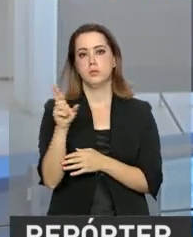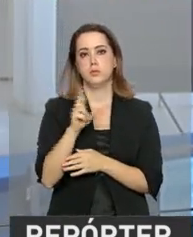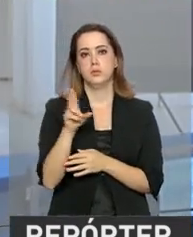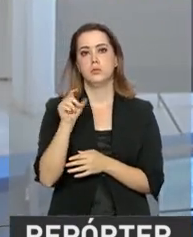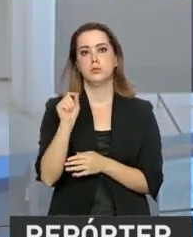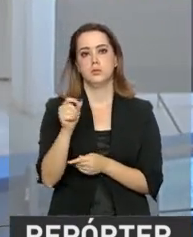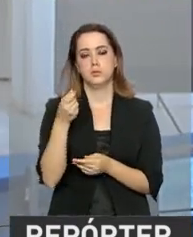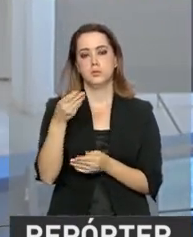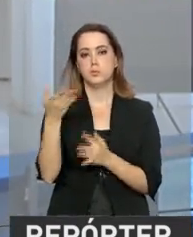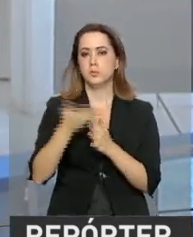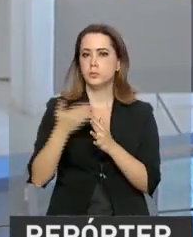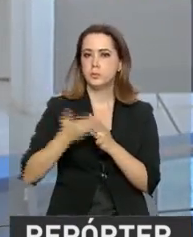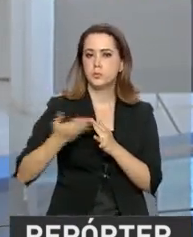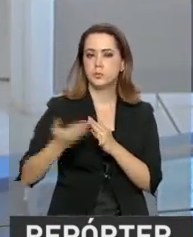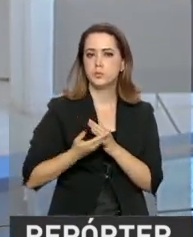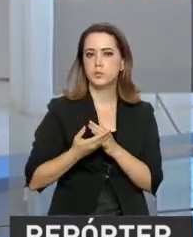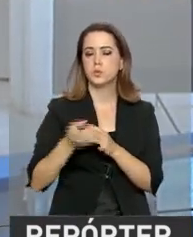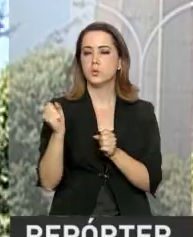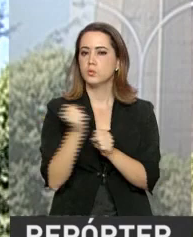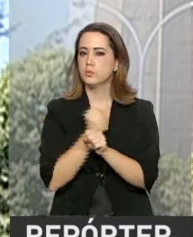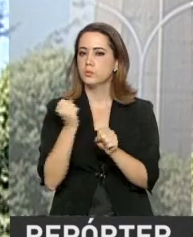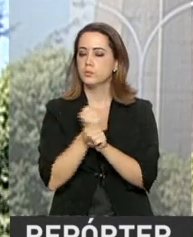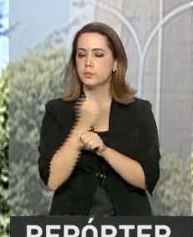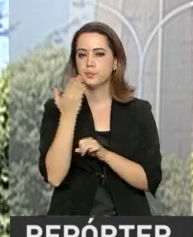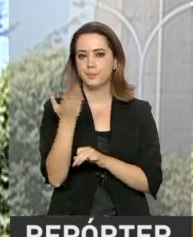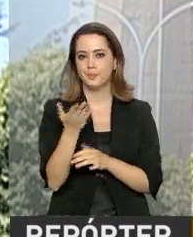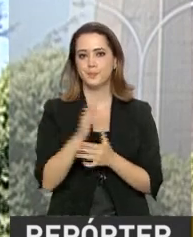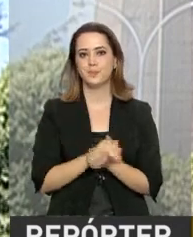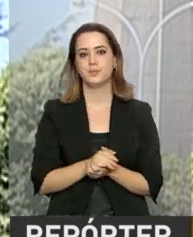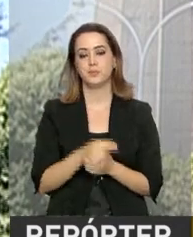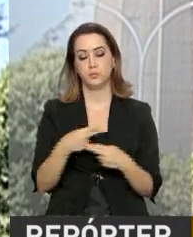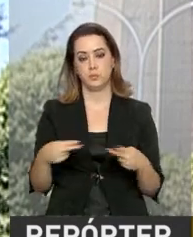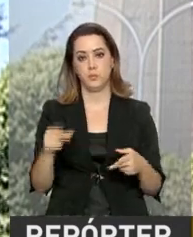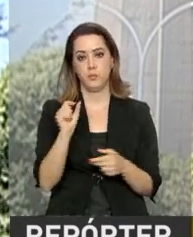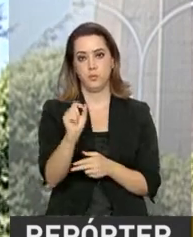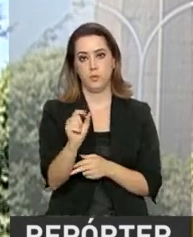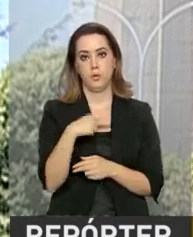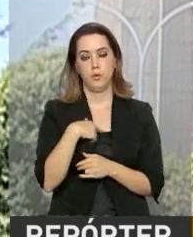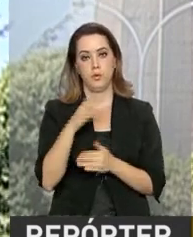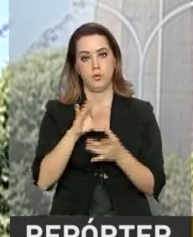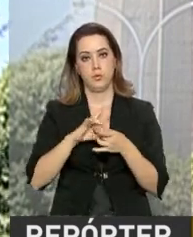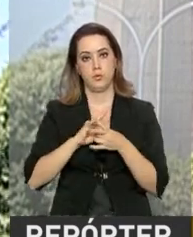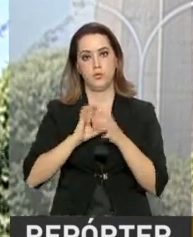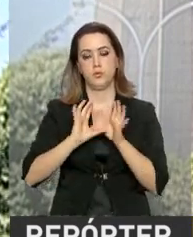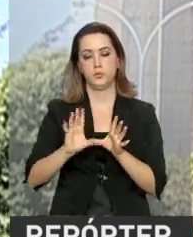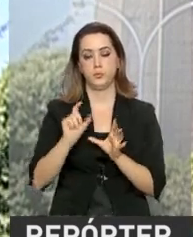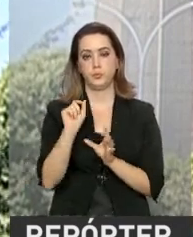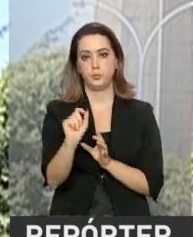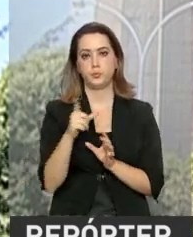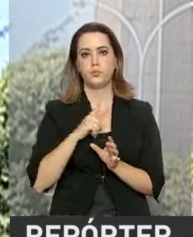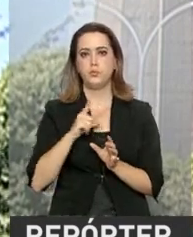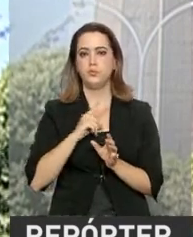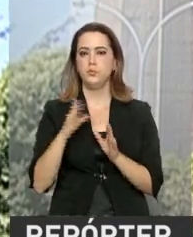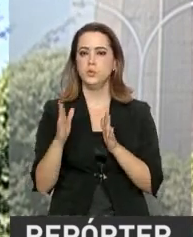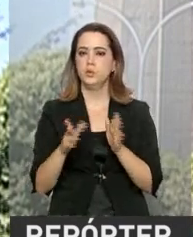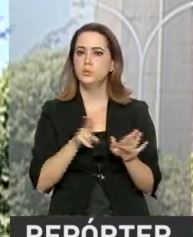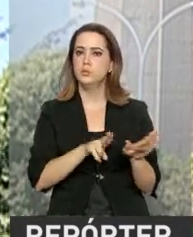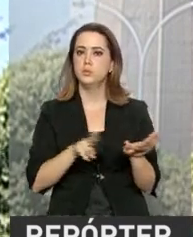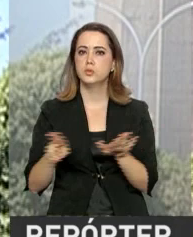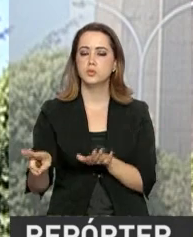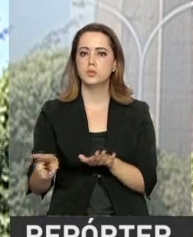saber os detalhes com Paola Deort. O anúncio dessa liberação faz parte da semana ConstruCard, que começou